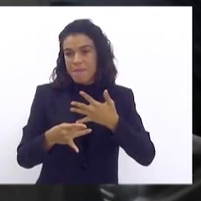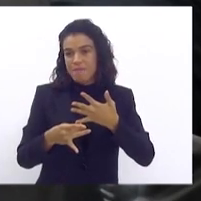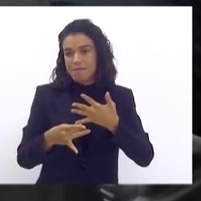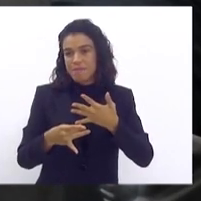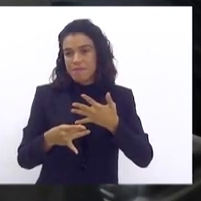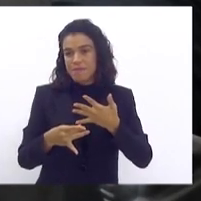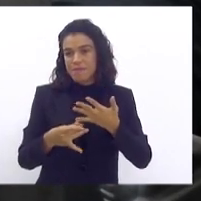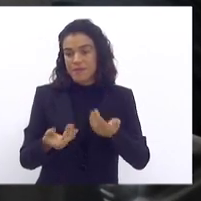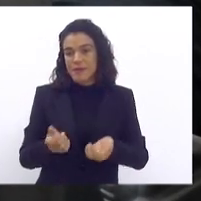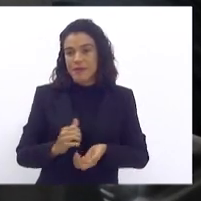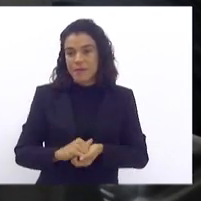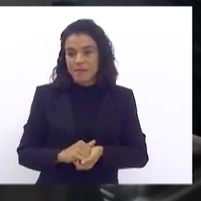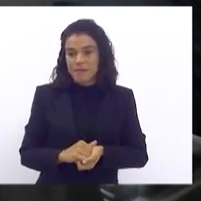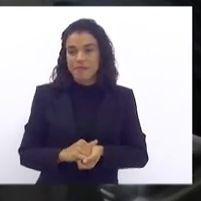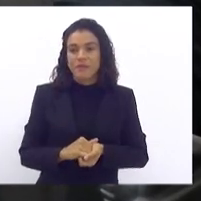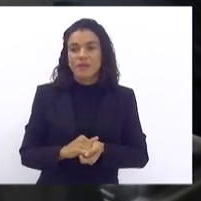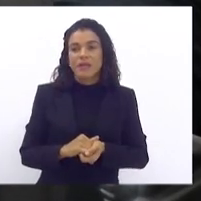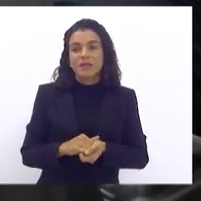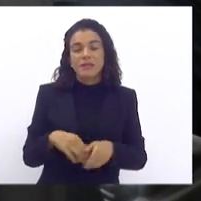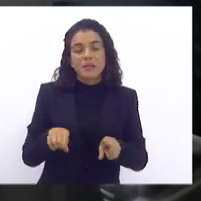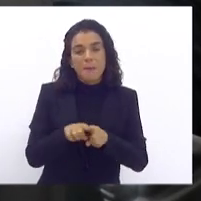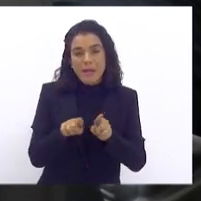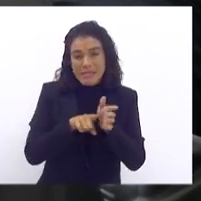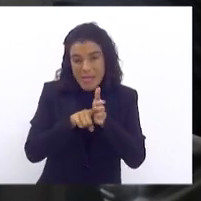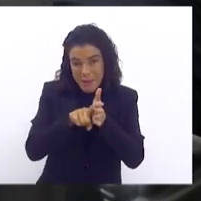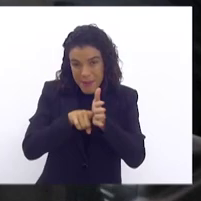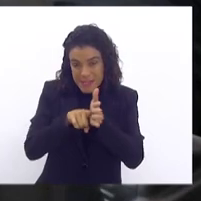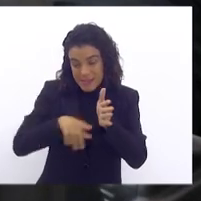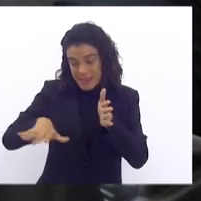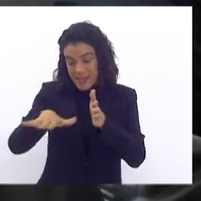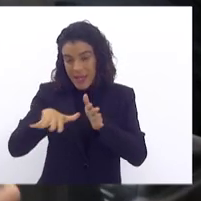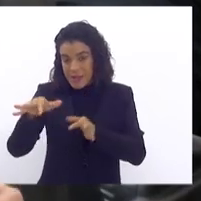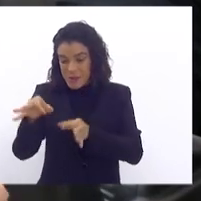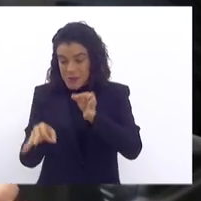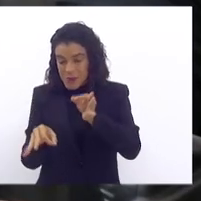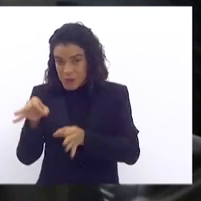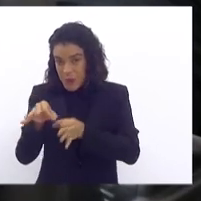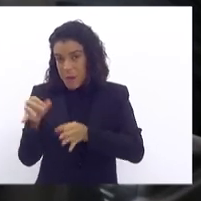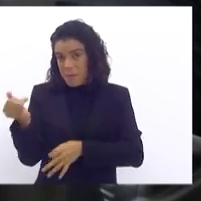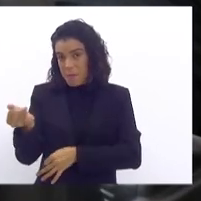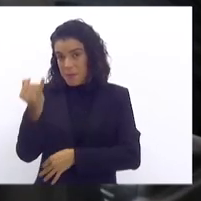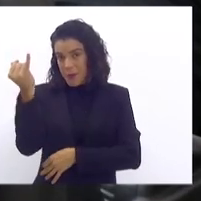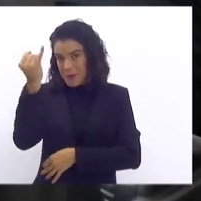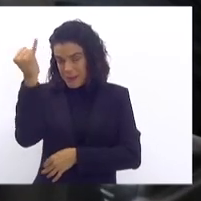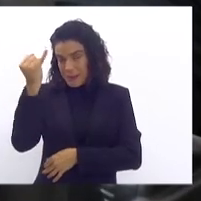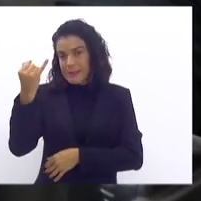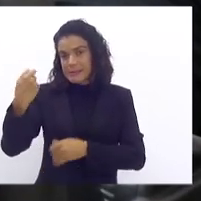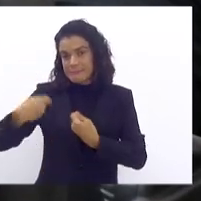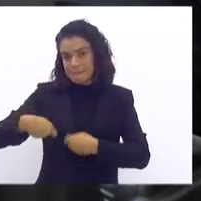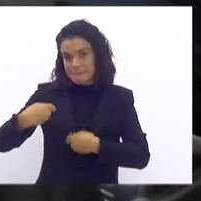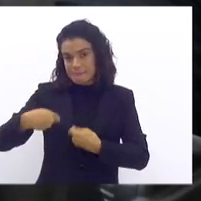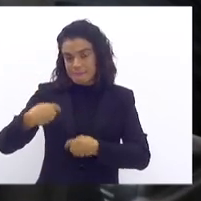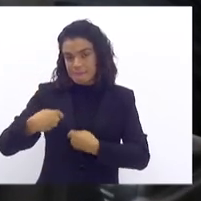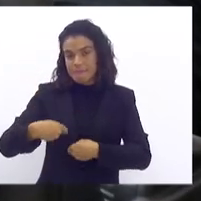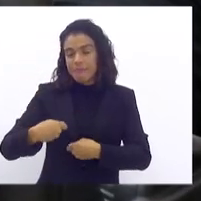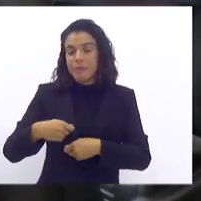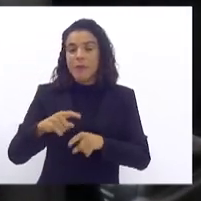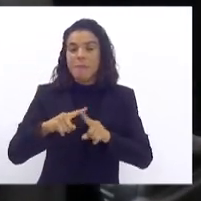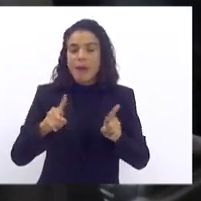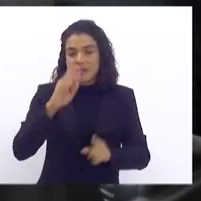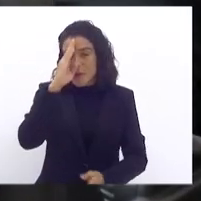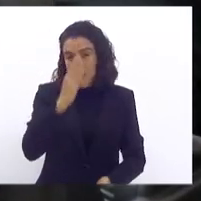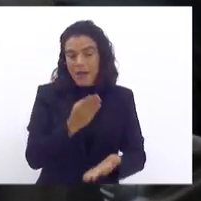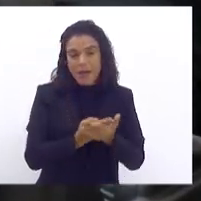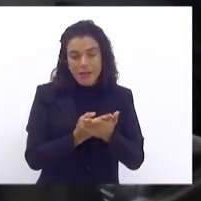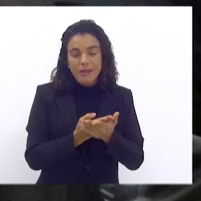tipo penal, e aí talvez essa pesquisa na jurisprudência seja muito relevante, né, que seja feita. Mas eu acredito